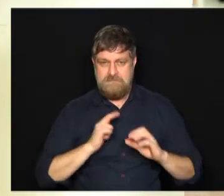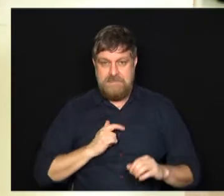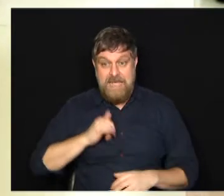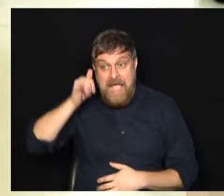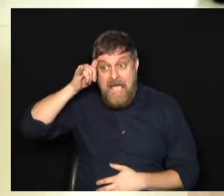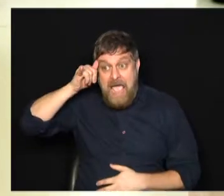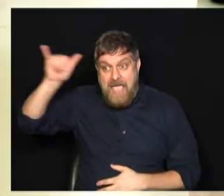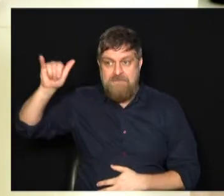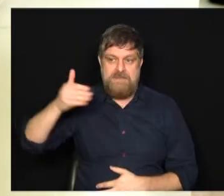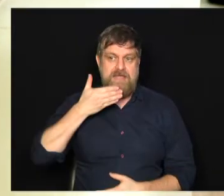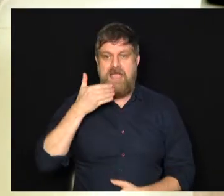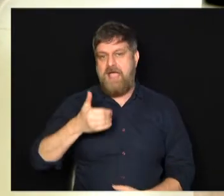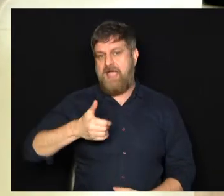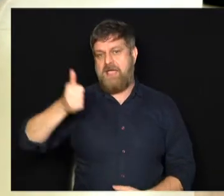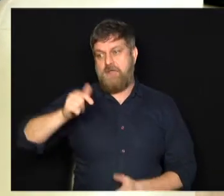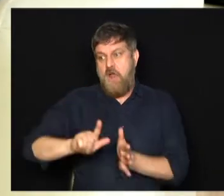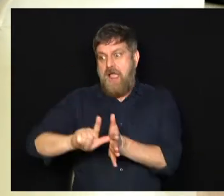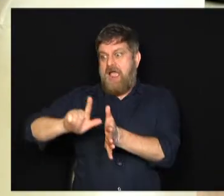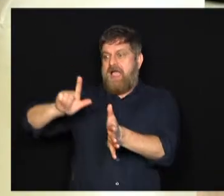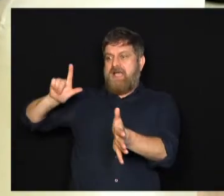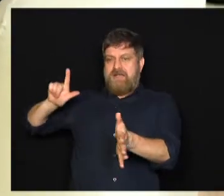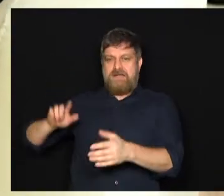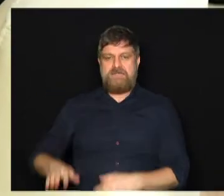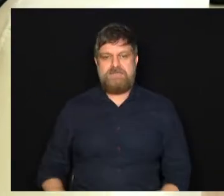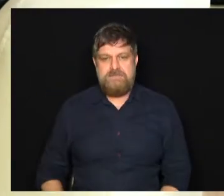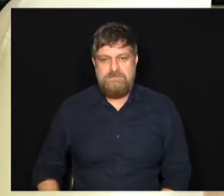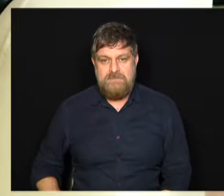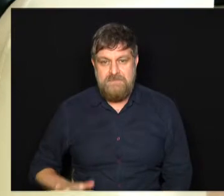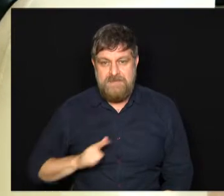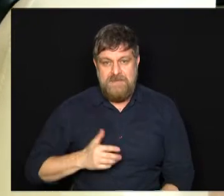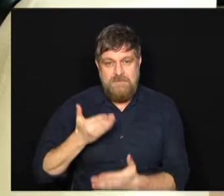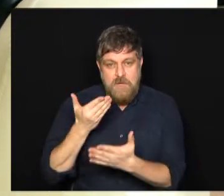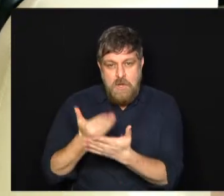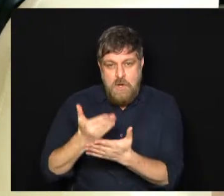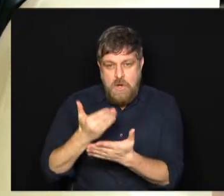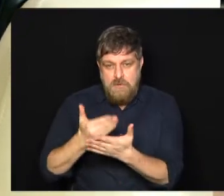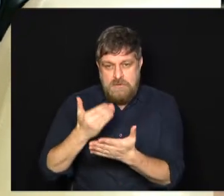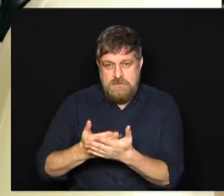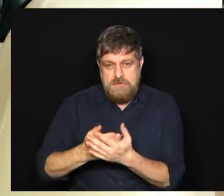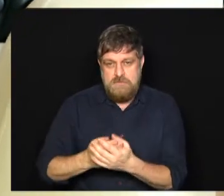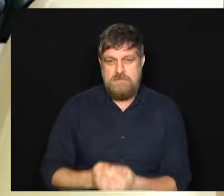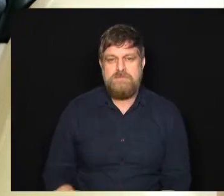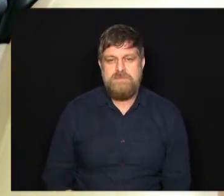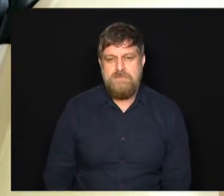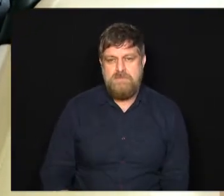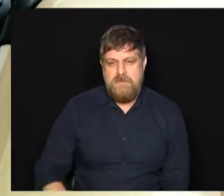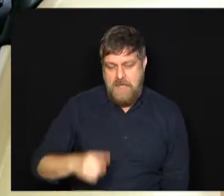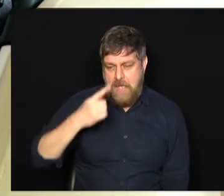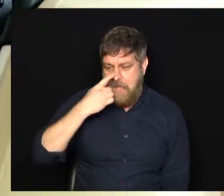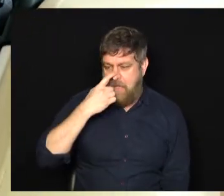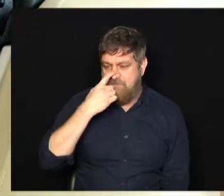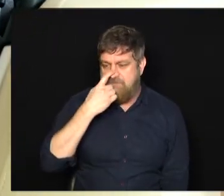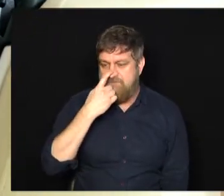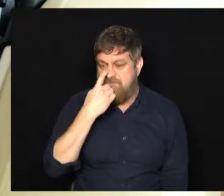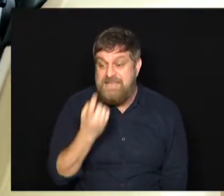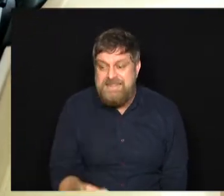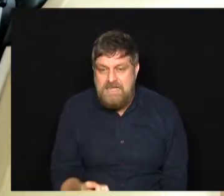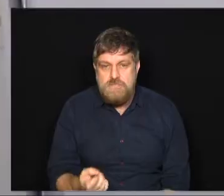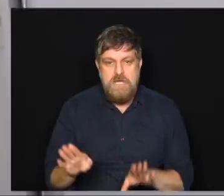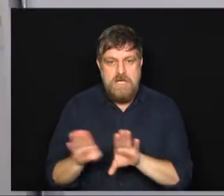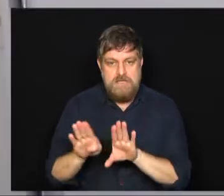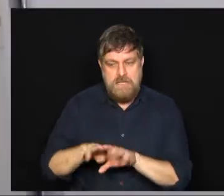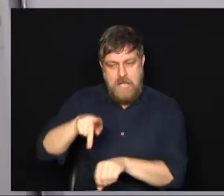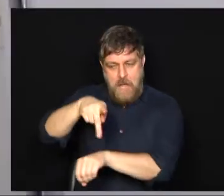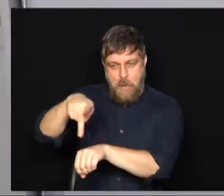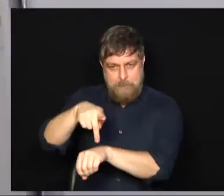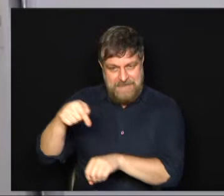a nossa melhor arma, né? Eu vou citar, existe um estudo na Finlândia, que foi feito por volta de 2015, que ele é um estudo